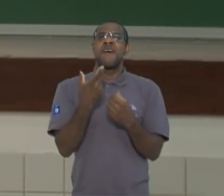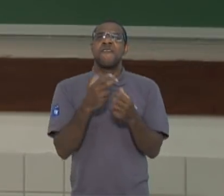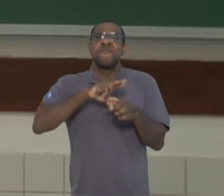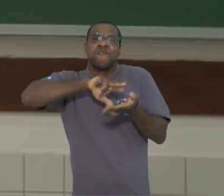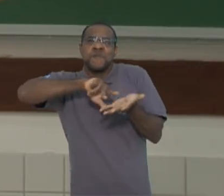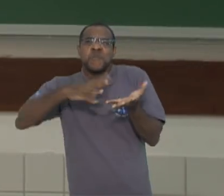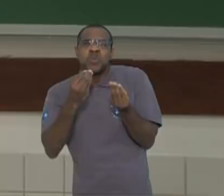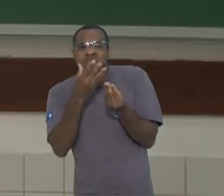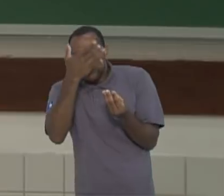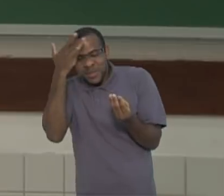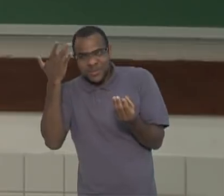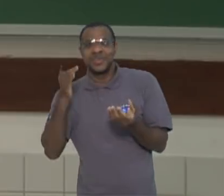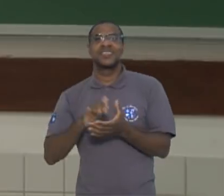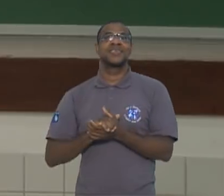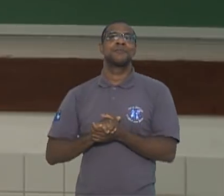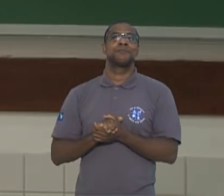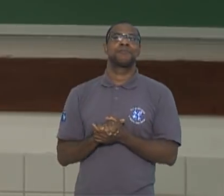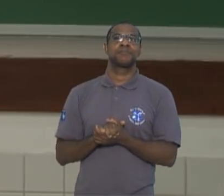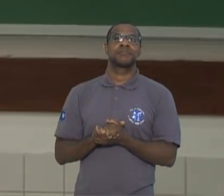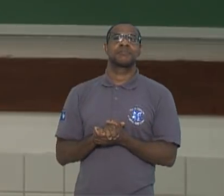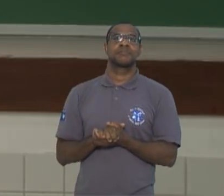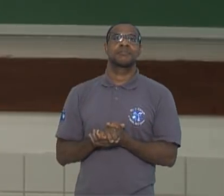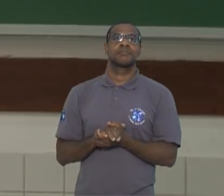arena, né, no Circo Máximo.